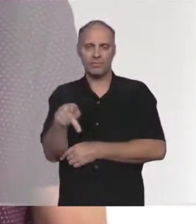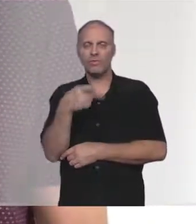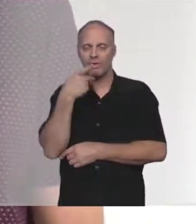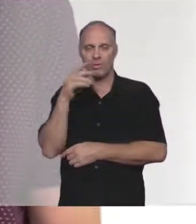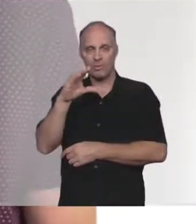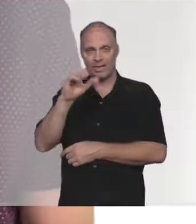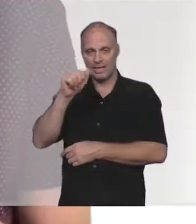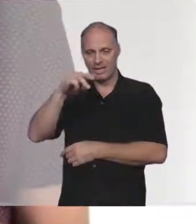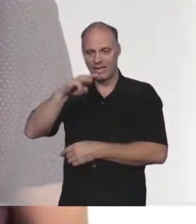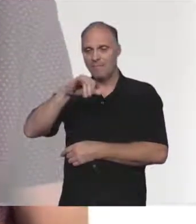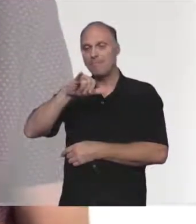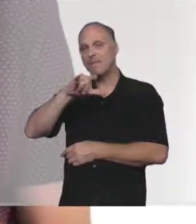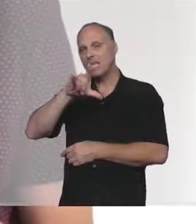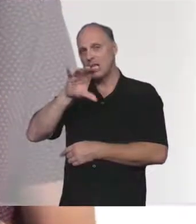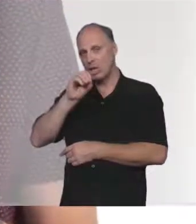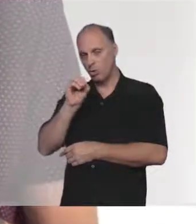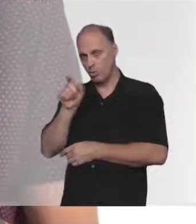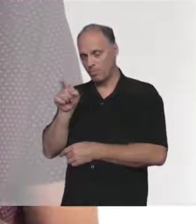assim, Camilo,